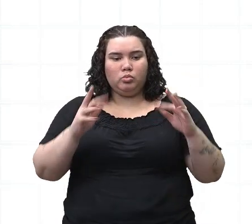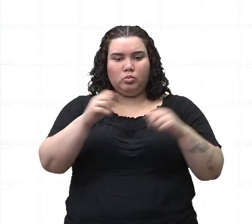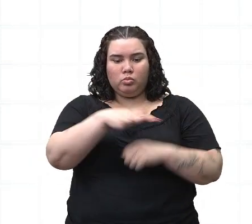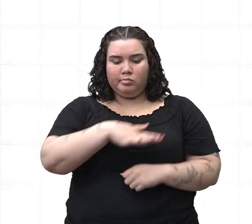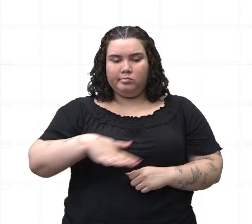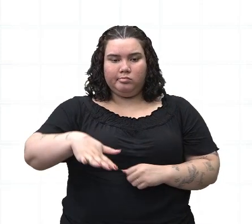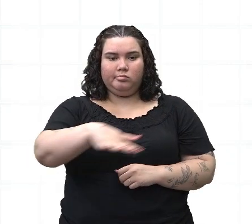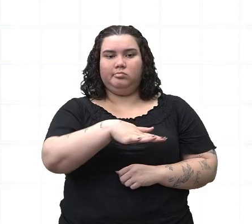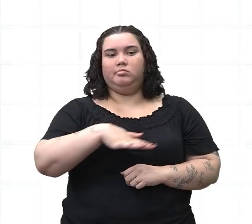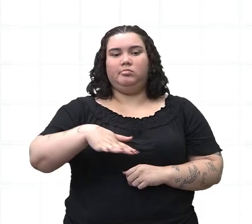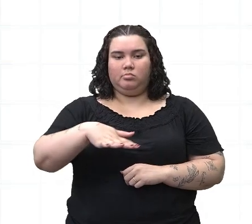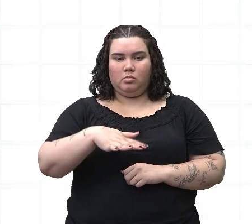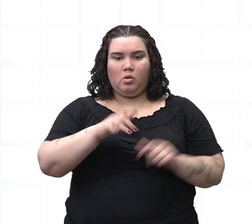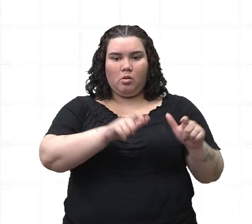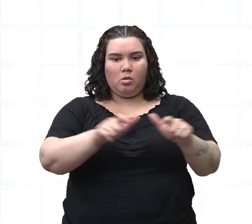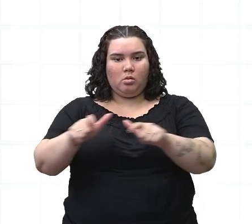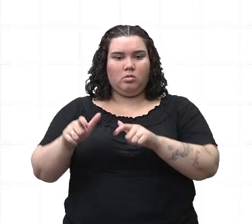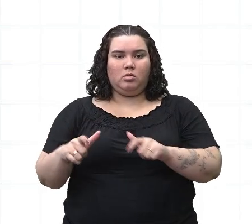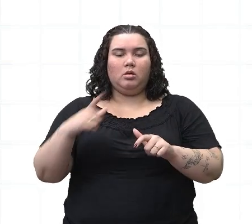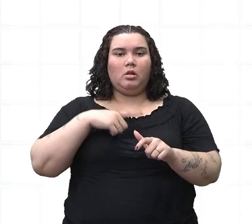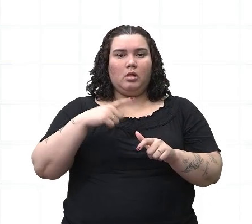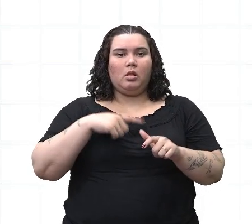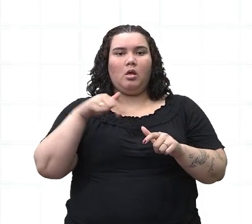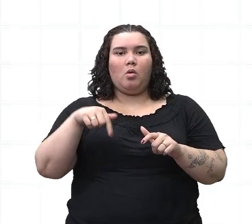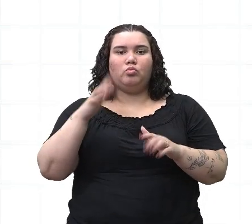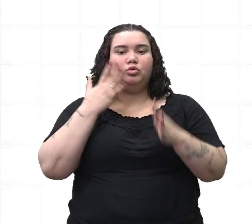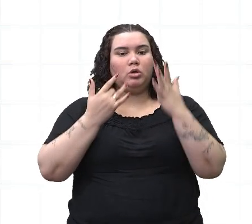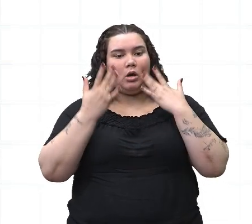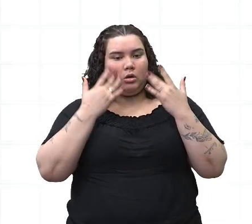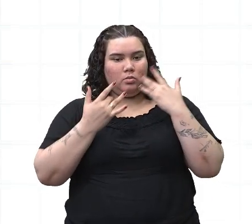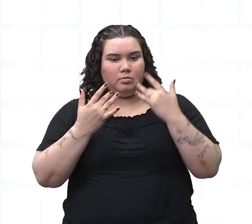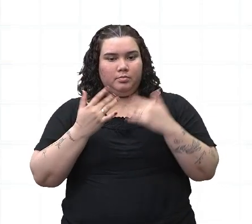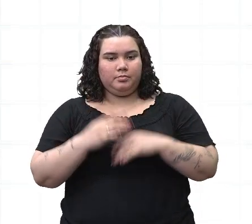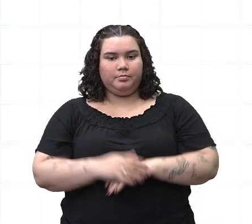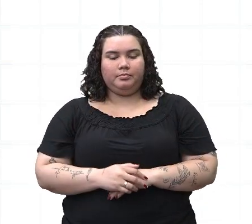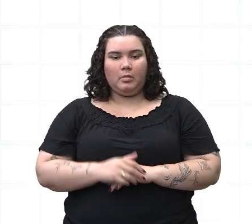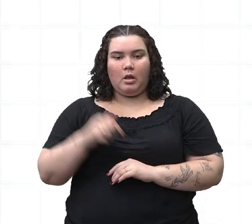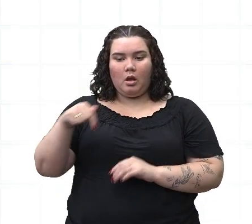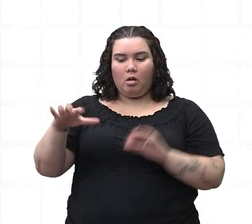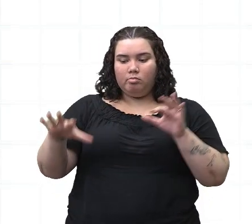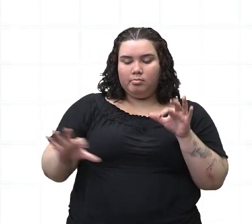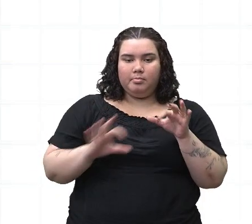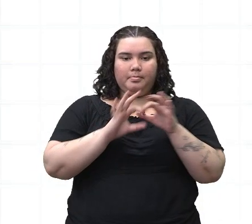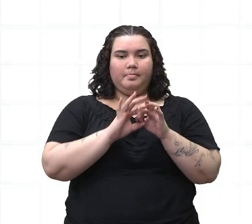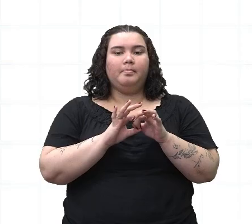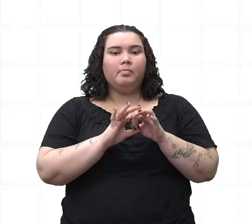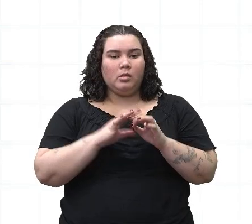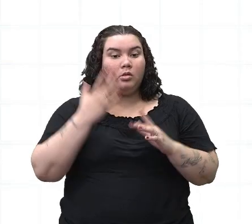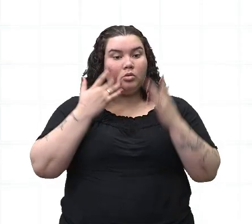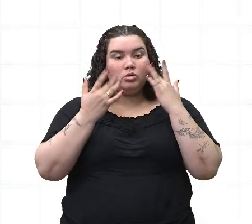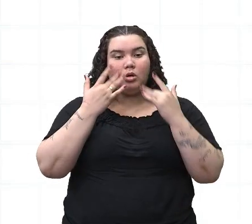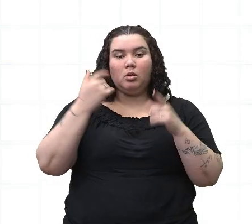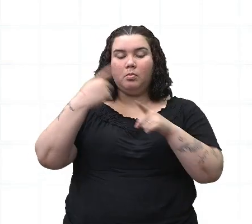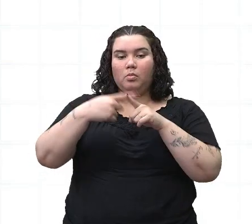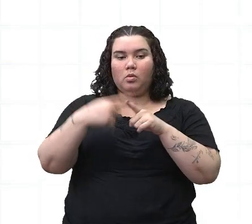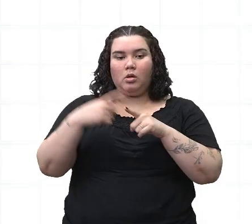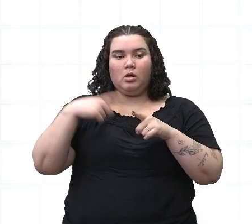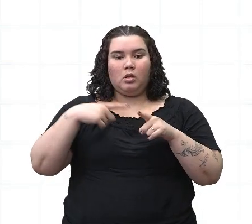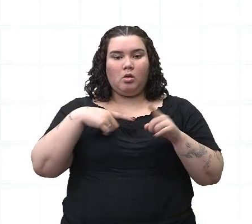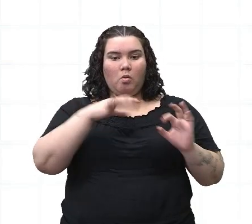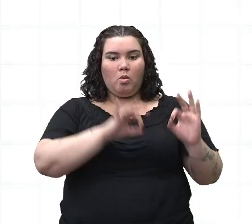todo o espaço onde as ações dramáticas são encenadas. A cenografia é parte importante do espetáculo, pois